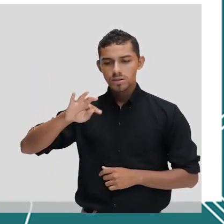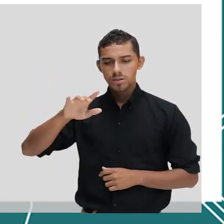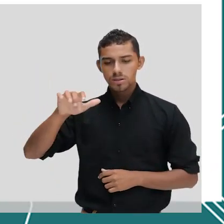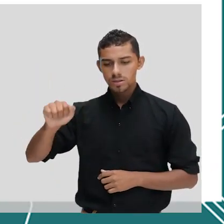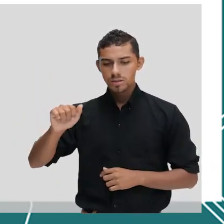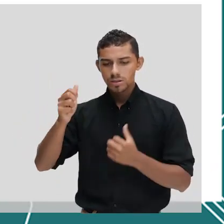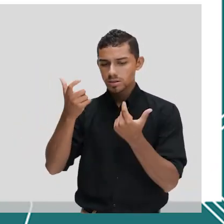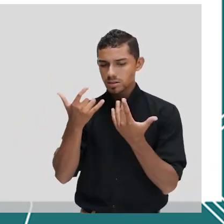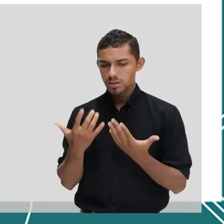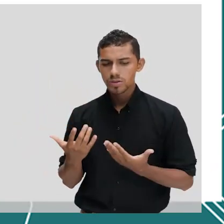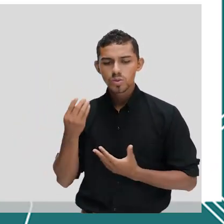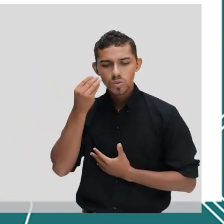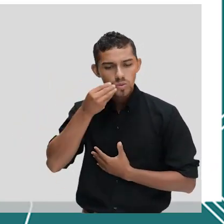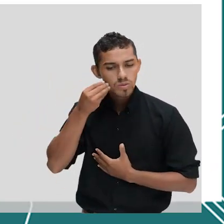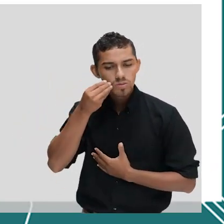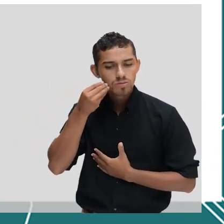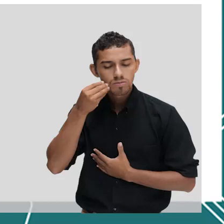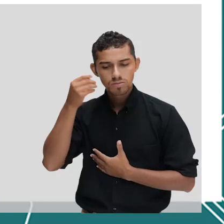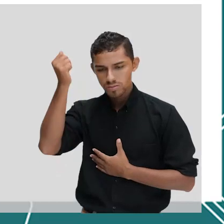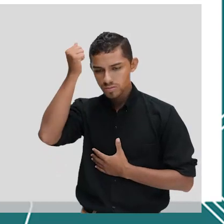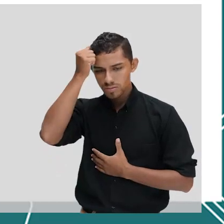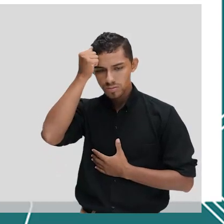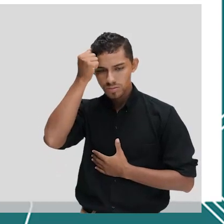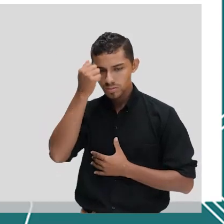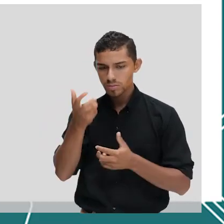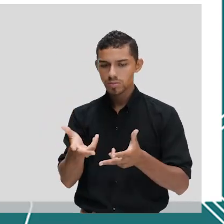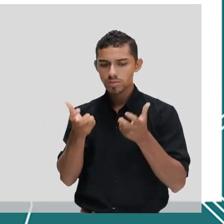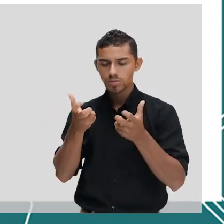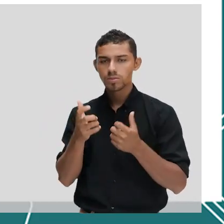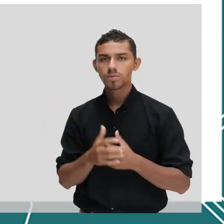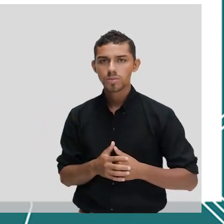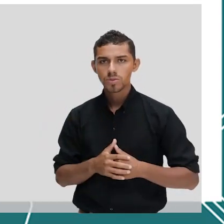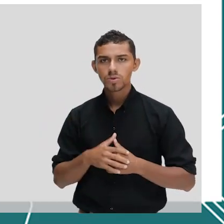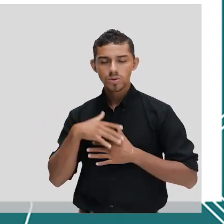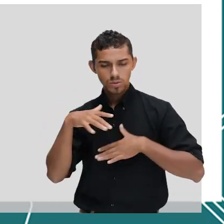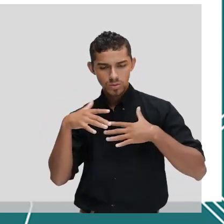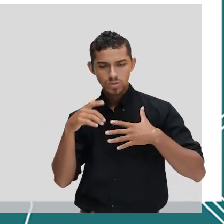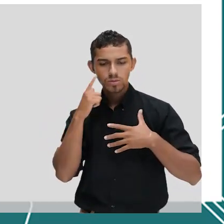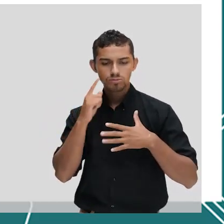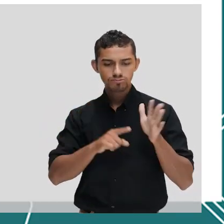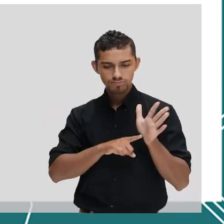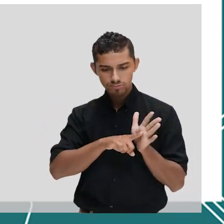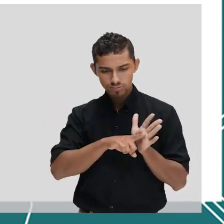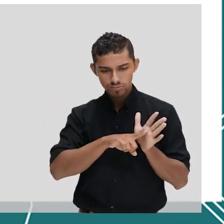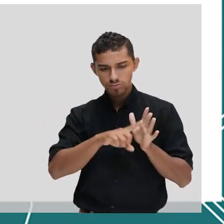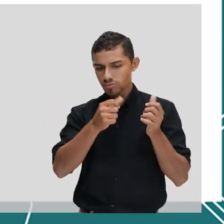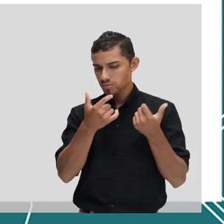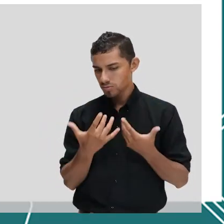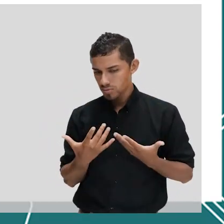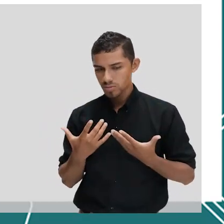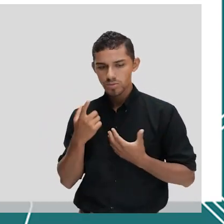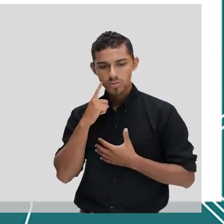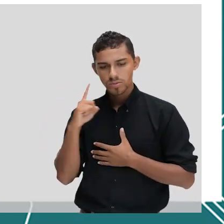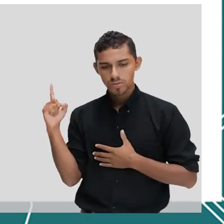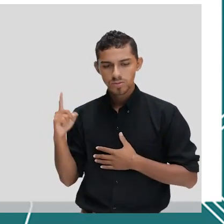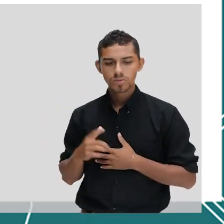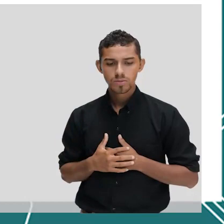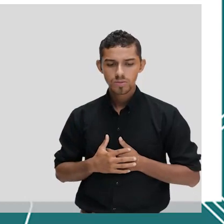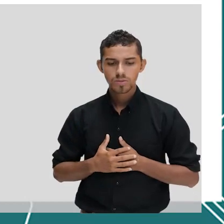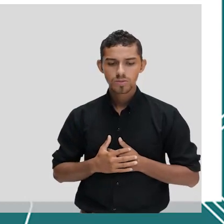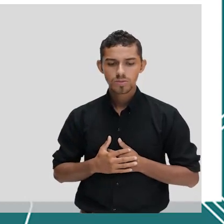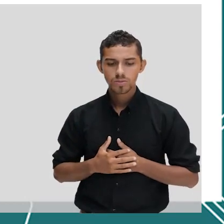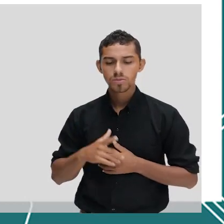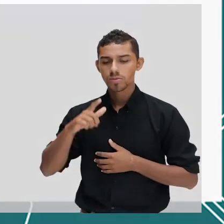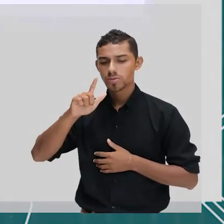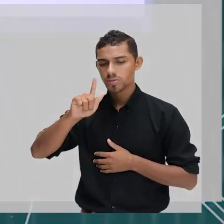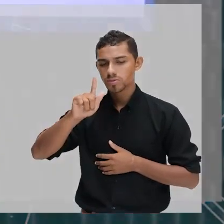E o experimentador do boneco em múltiplos aspectos. Movimento, matéria de pesquisa, bonecos reais e imagens digitais. O